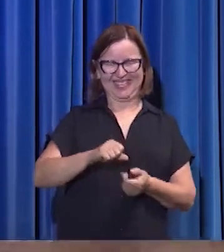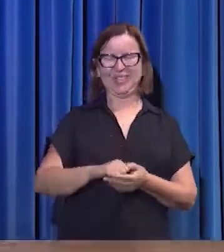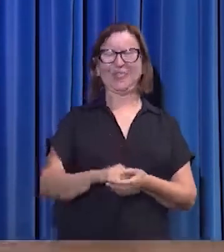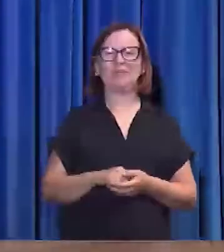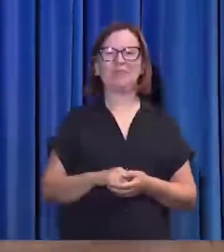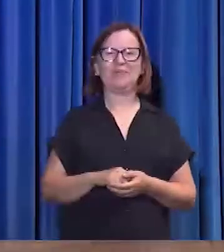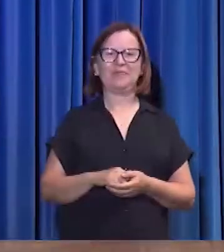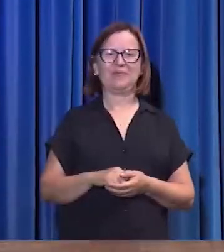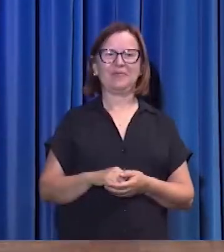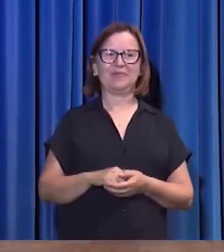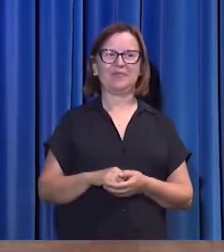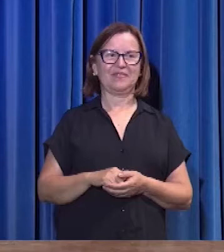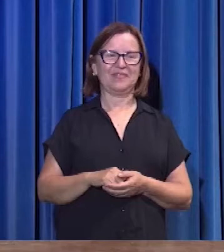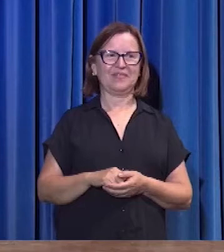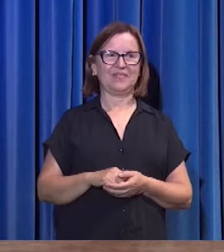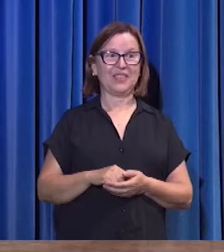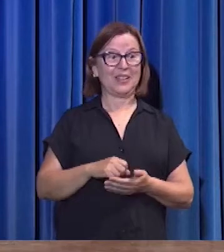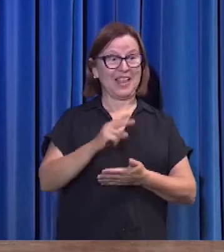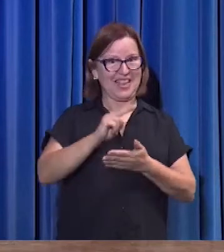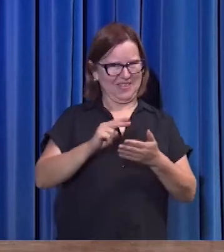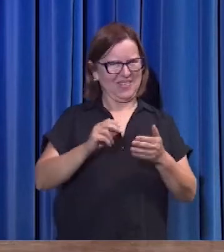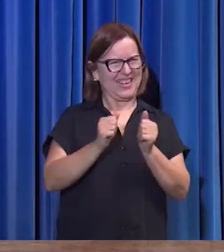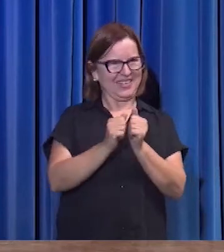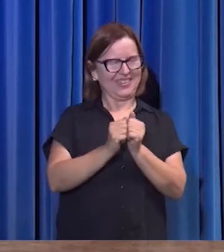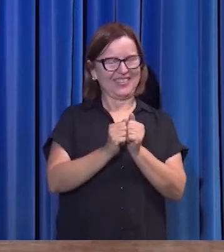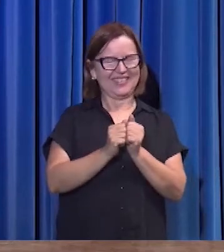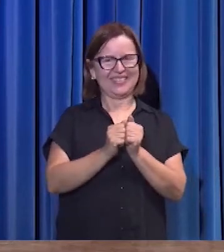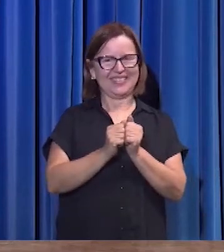Vamos ler juntos? Vamos ler juntos?